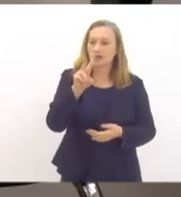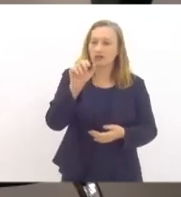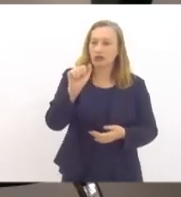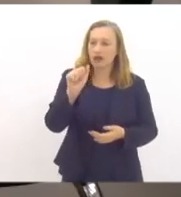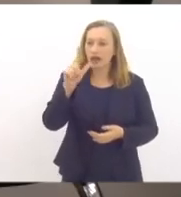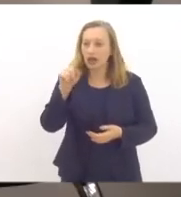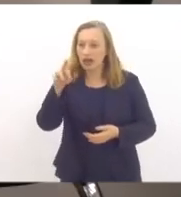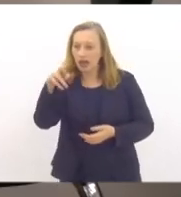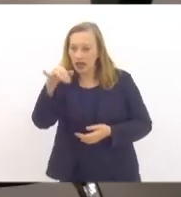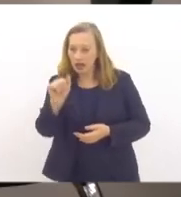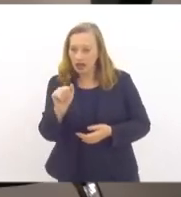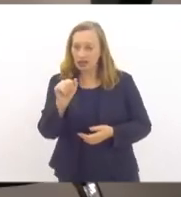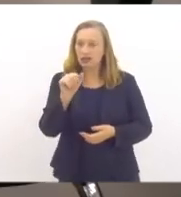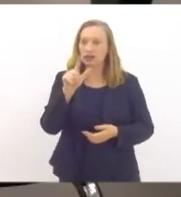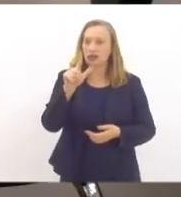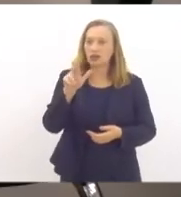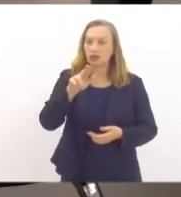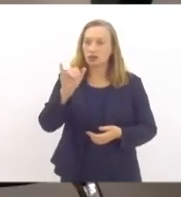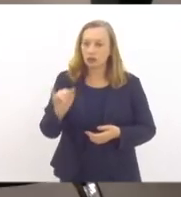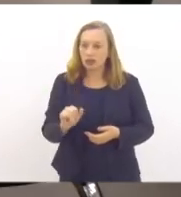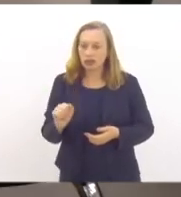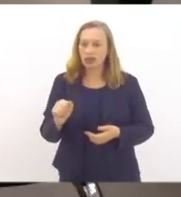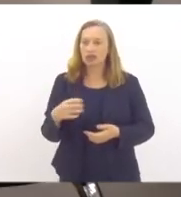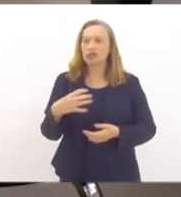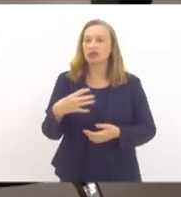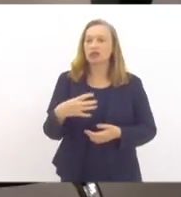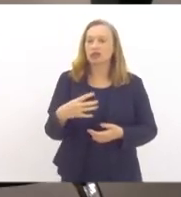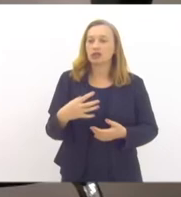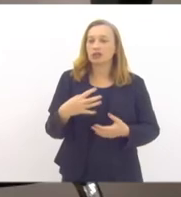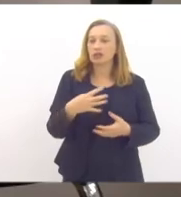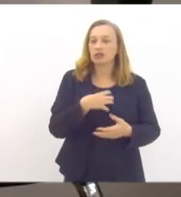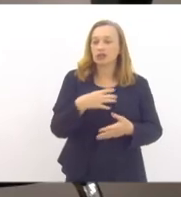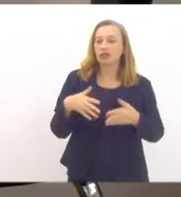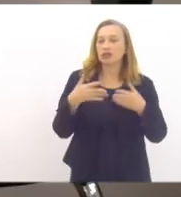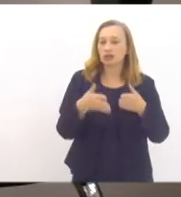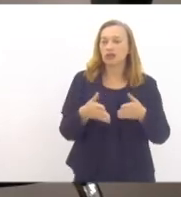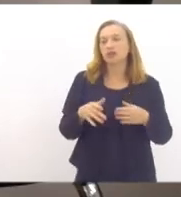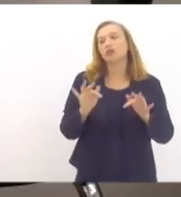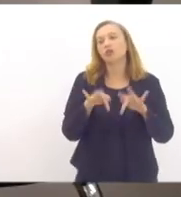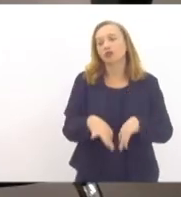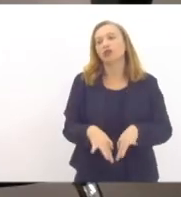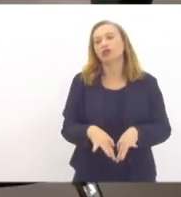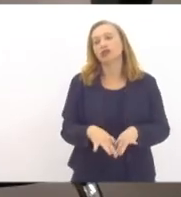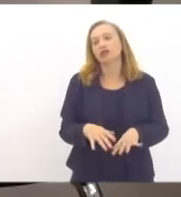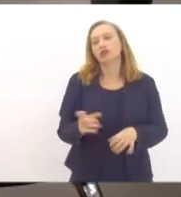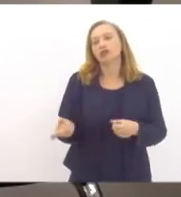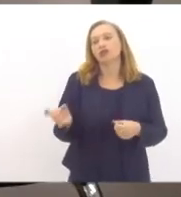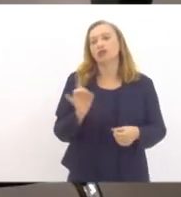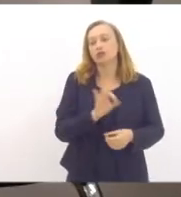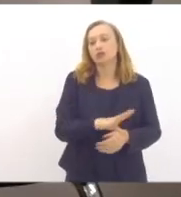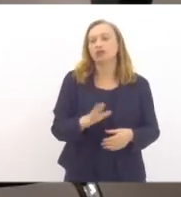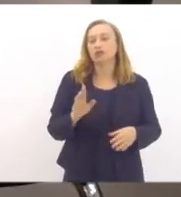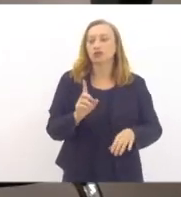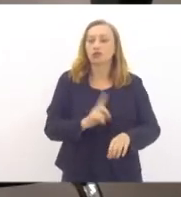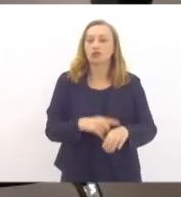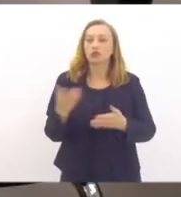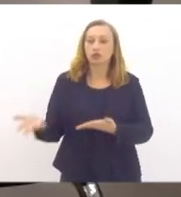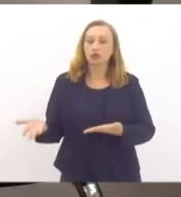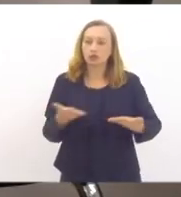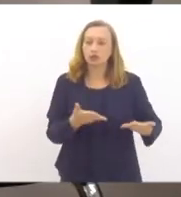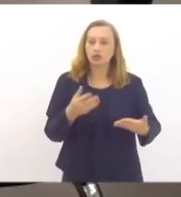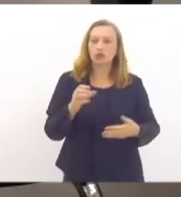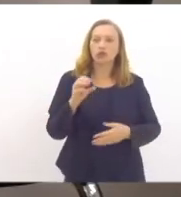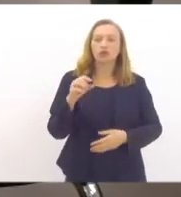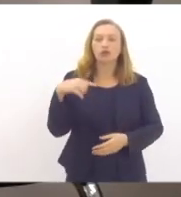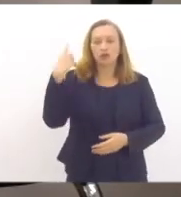Eliene, da Luísa Bertrami, acho que se destacam também nesse sentido, nessa direção. Por fim, fica como da última vez um convite para os advogados